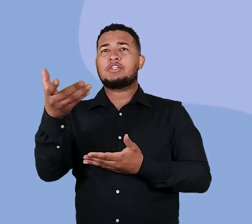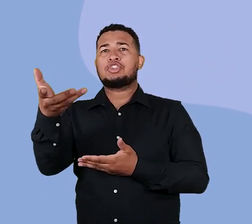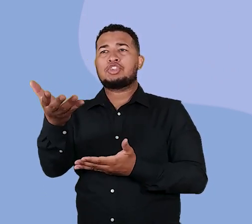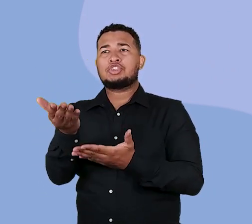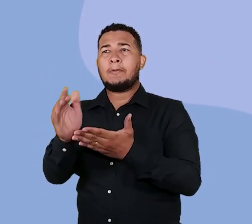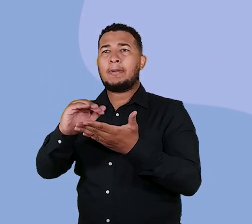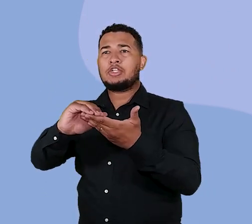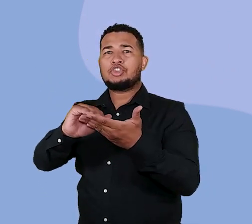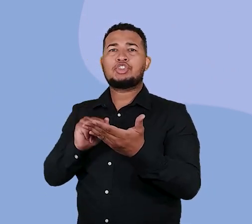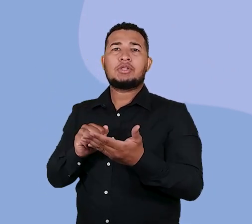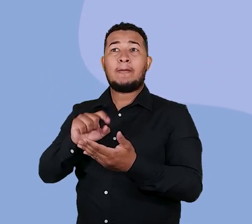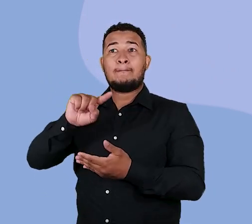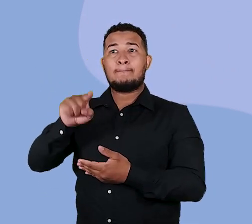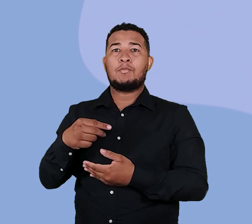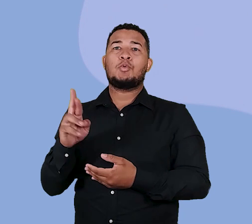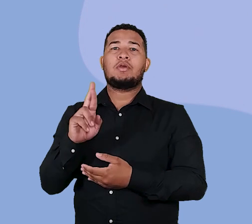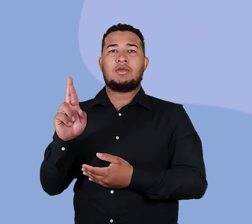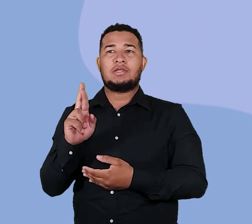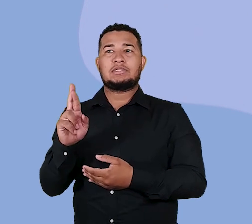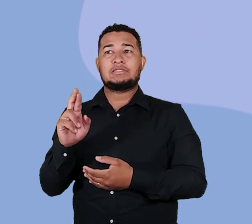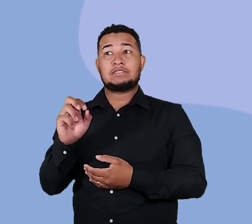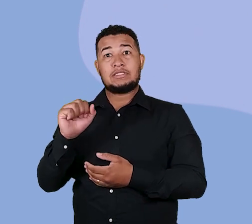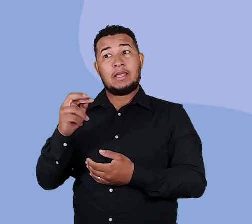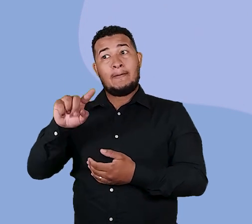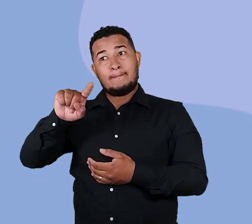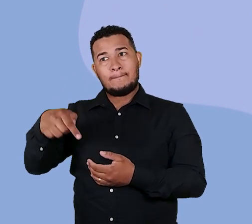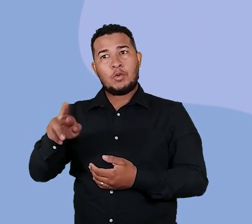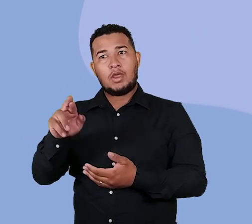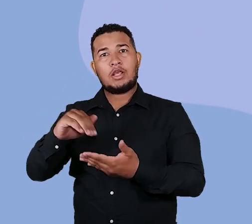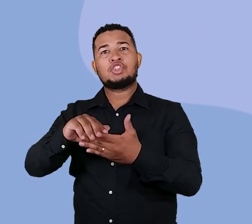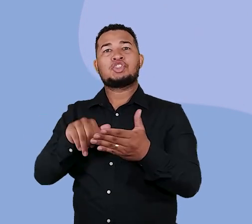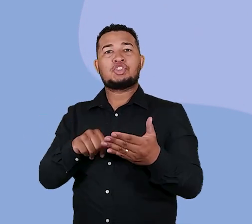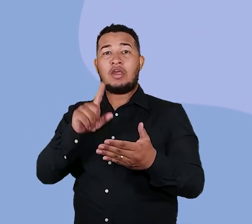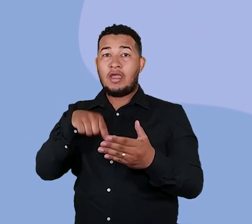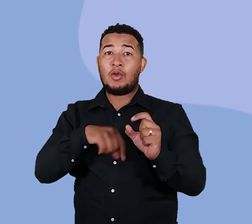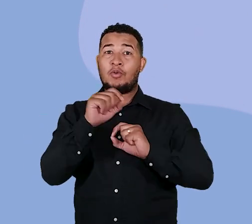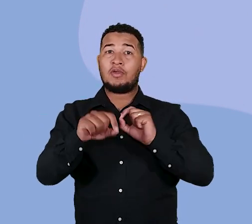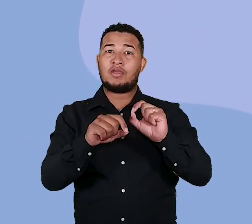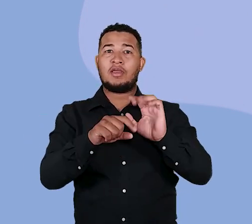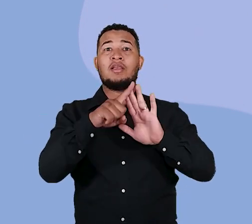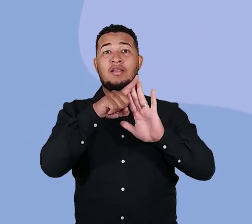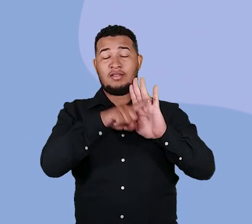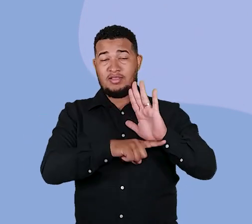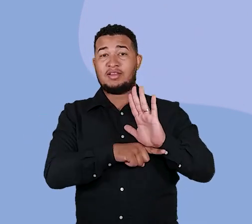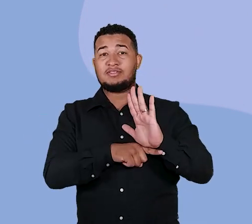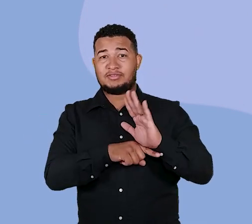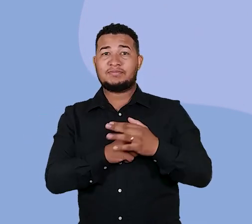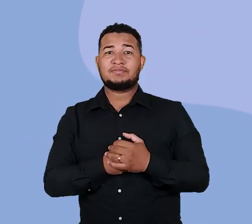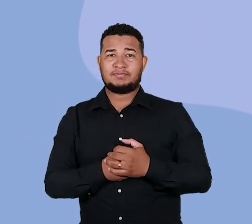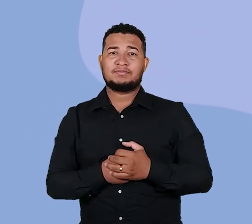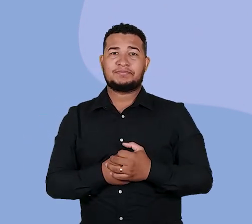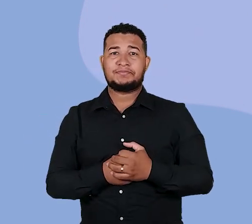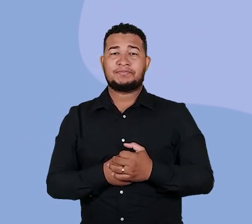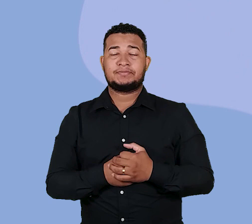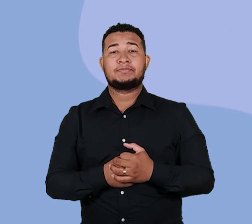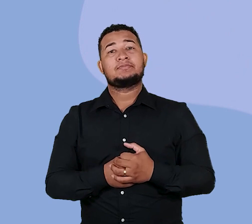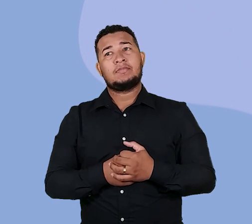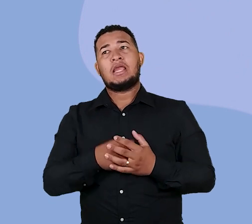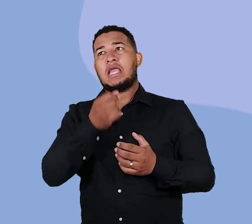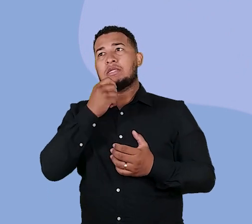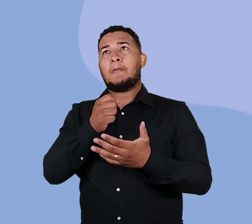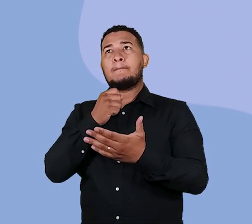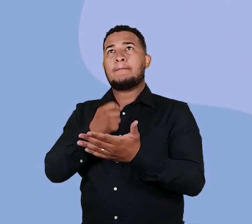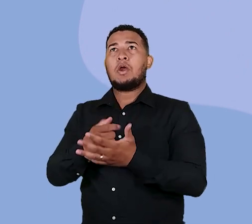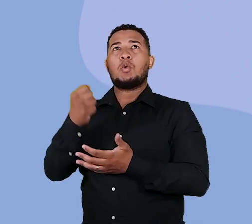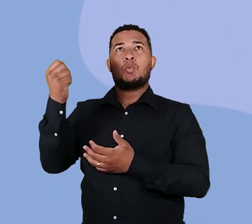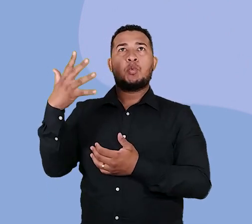dia de R$1.000. Como você tirou esse valor da sua conta, então esse valor entra como número negativo. Aí pagou